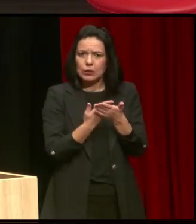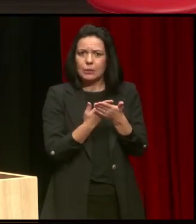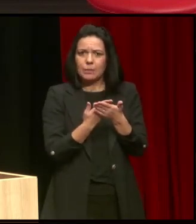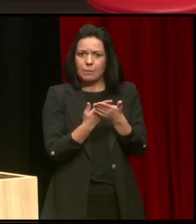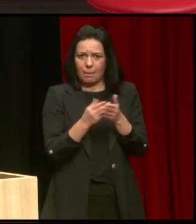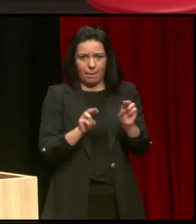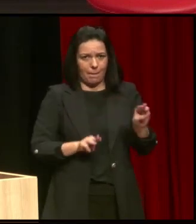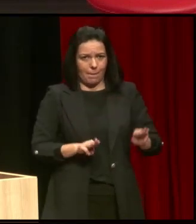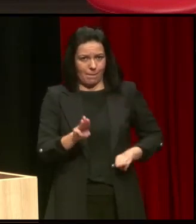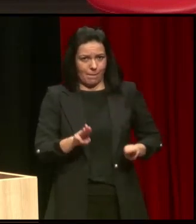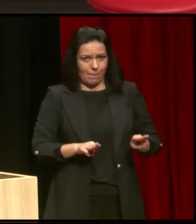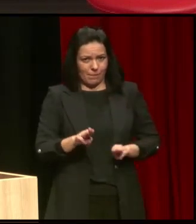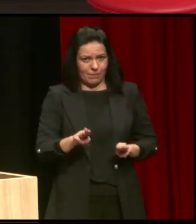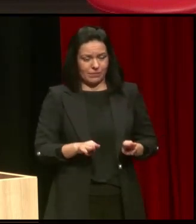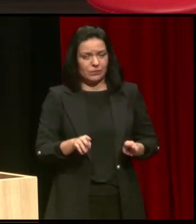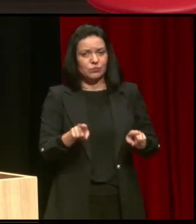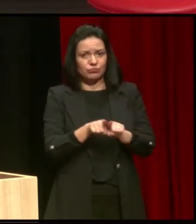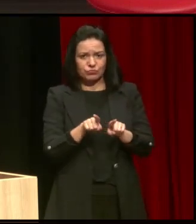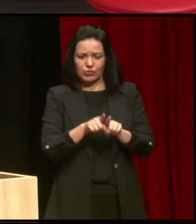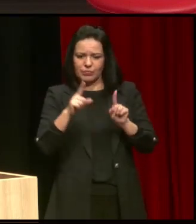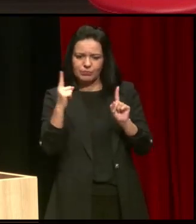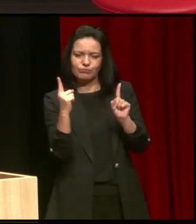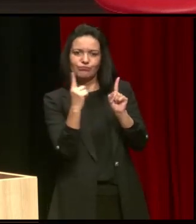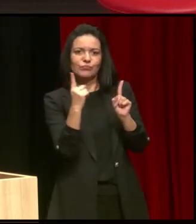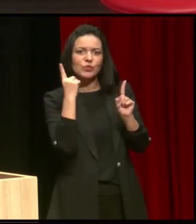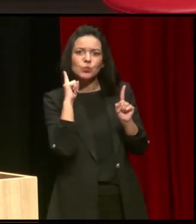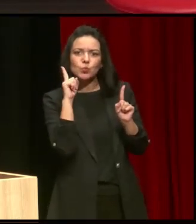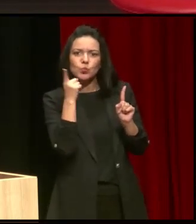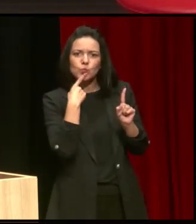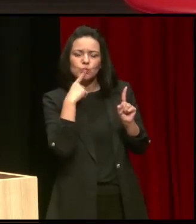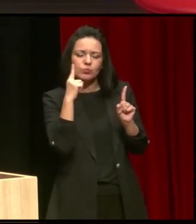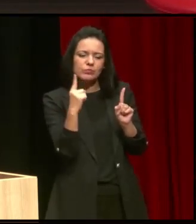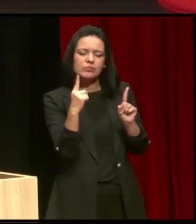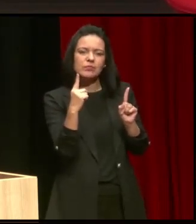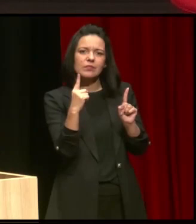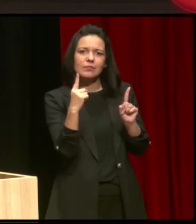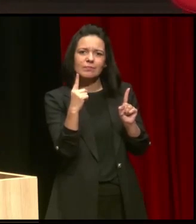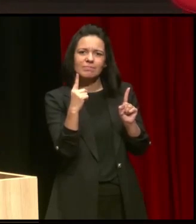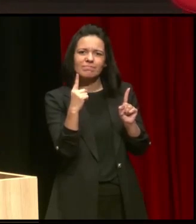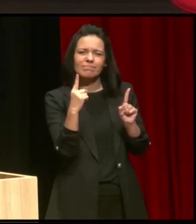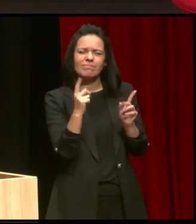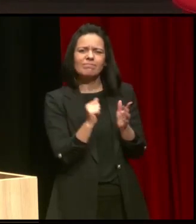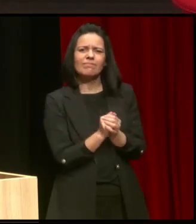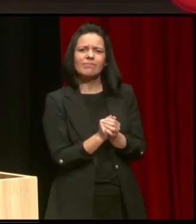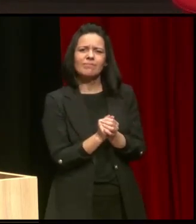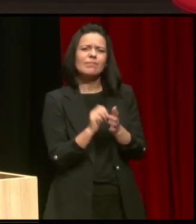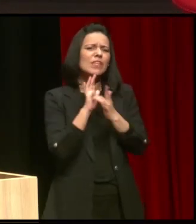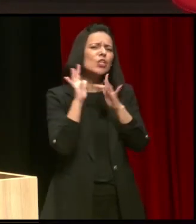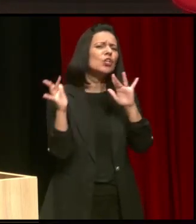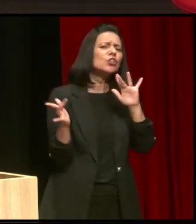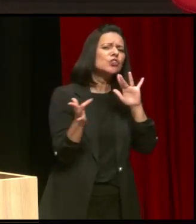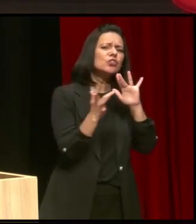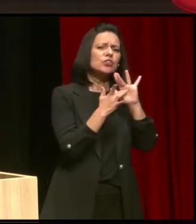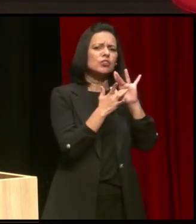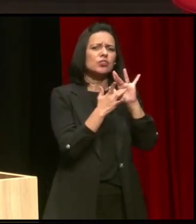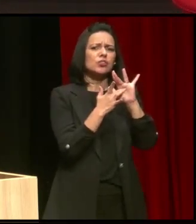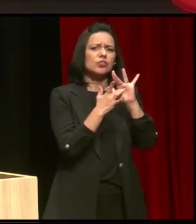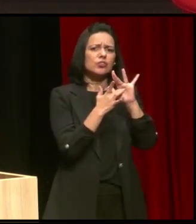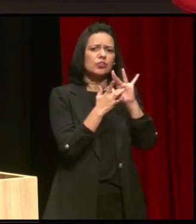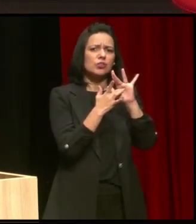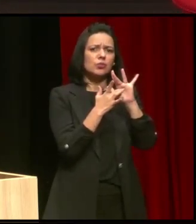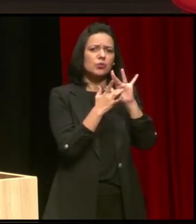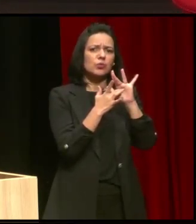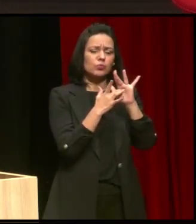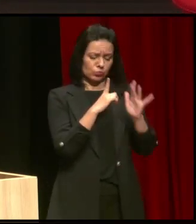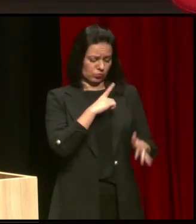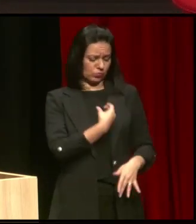Marcos e o surdo, mas eu quero que vocês entendam, que Jesus quando ele vem para transformar e restaurar, porque ele